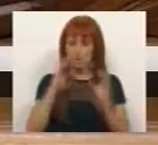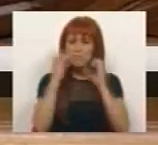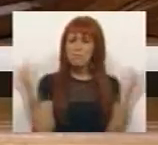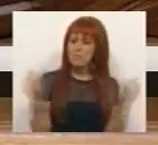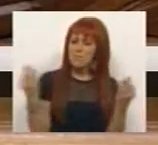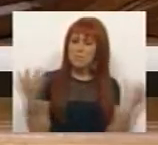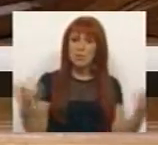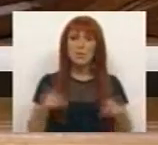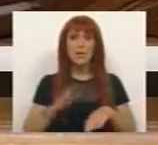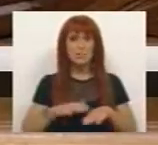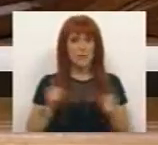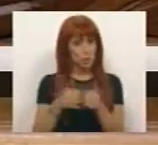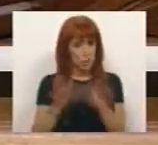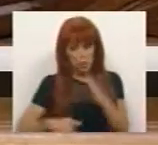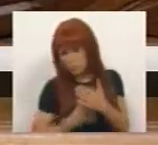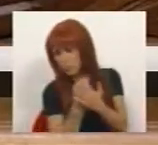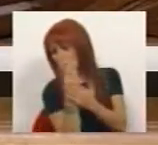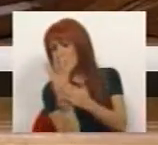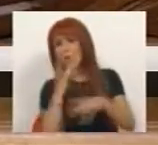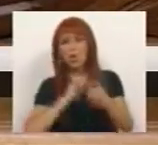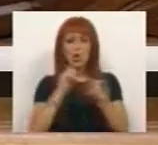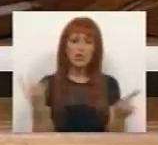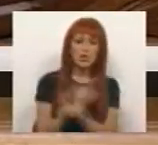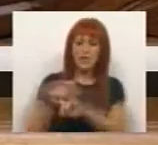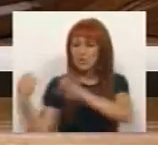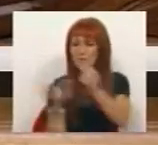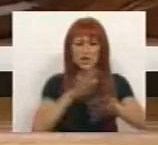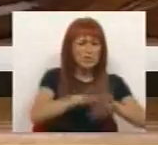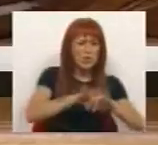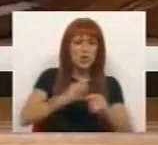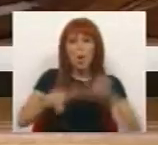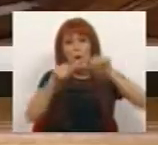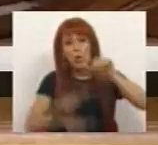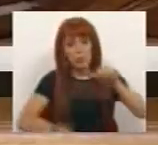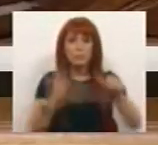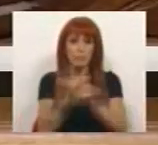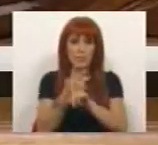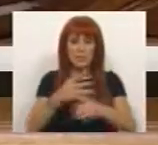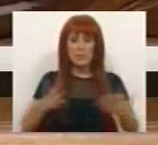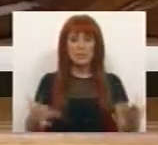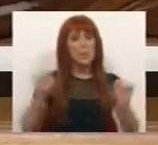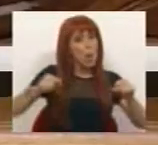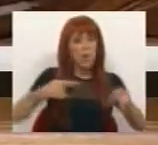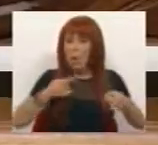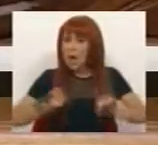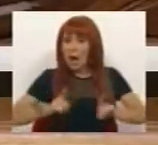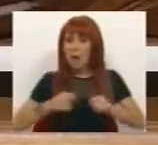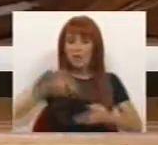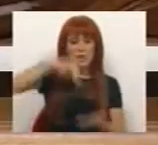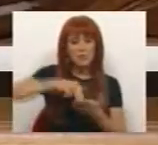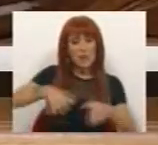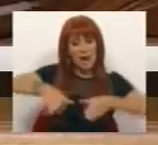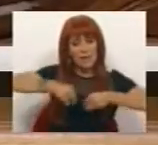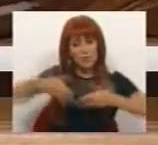Soares. E de todo este acervo de reportagens, debates, testemunhos ou depoimentos, concorde-se ou discorde-se das